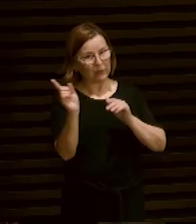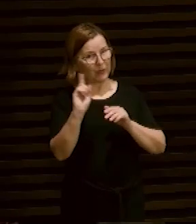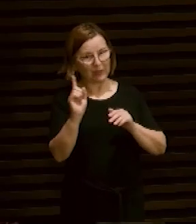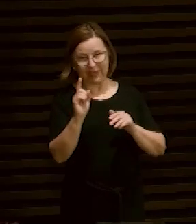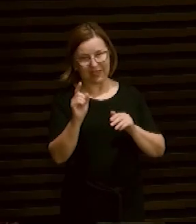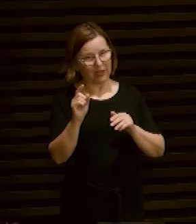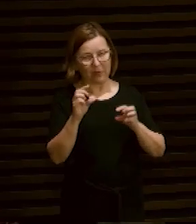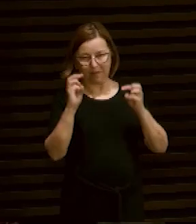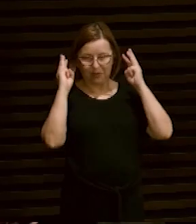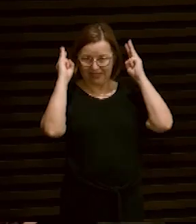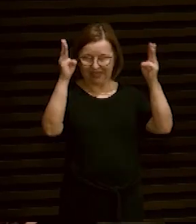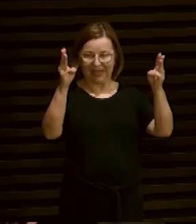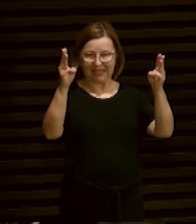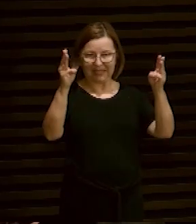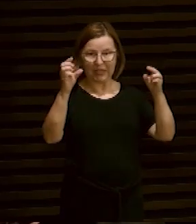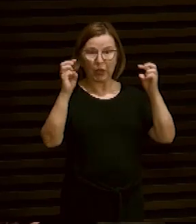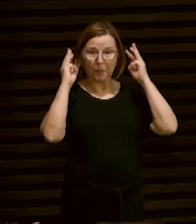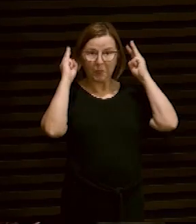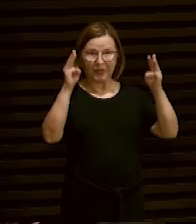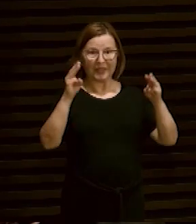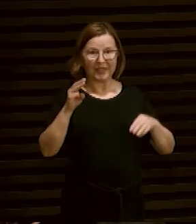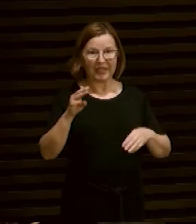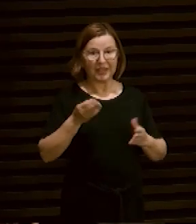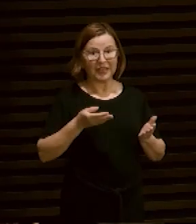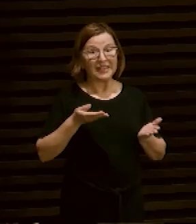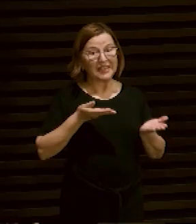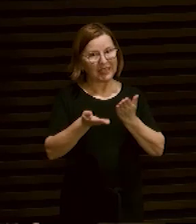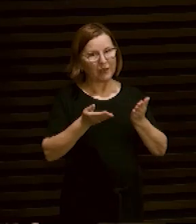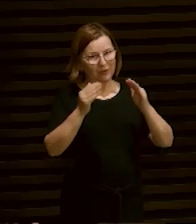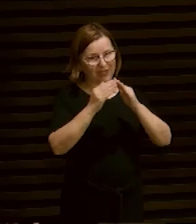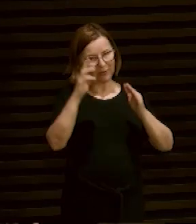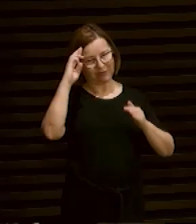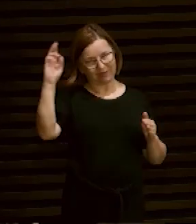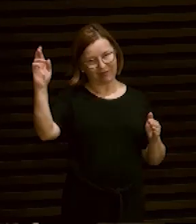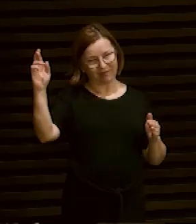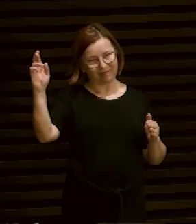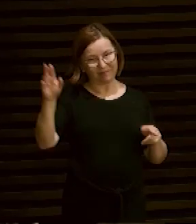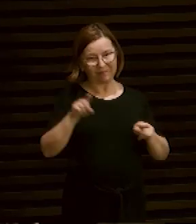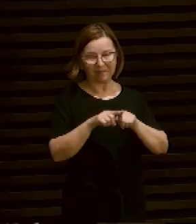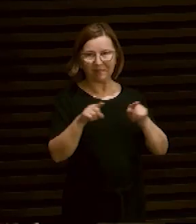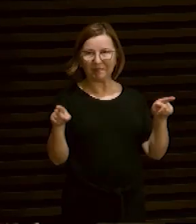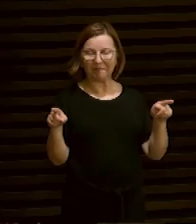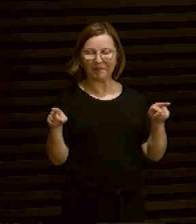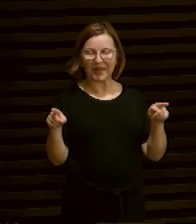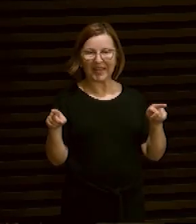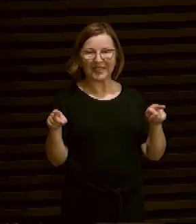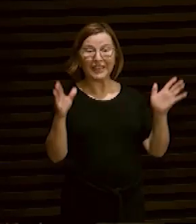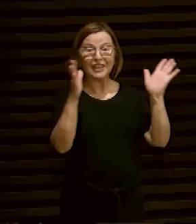Moisés era um homem que apenas foi servo na casa. Mas aqui nós temos o arquiteto,